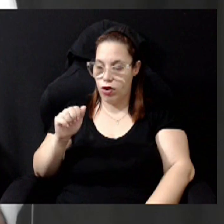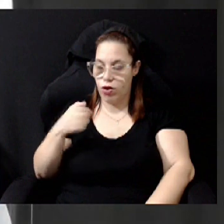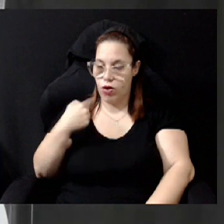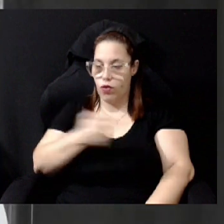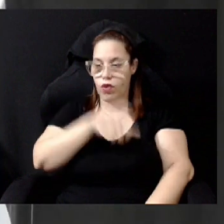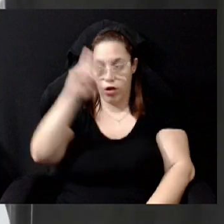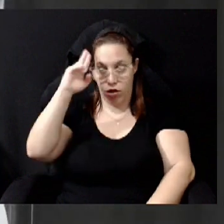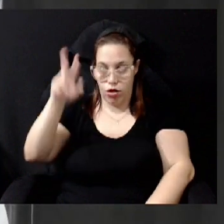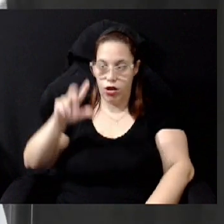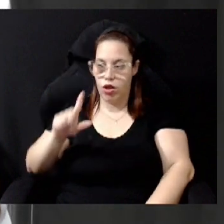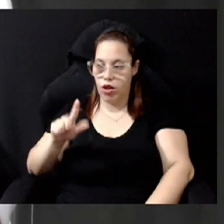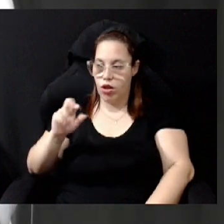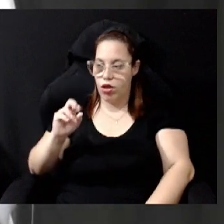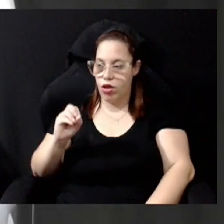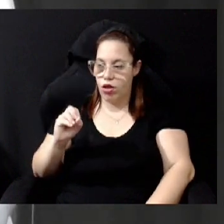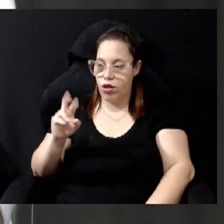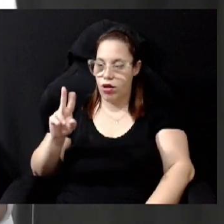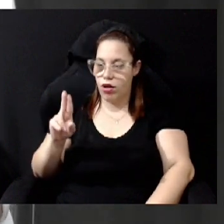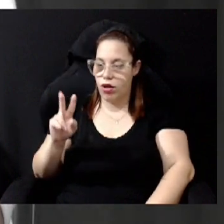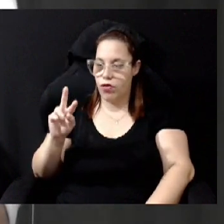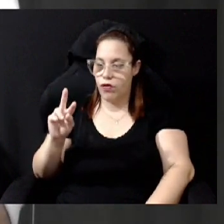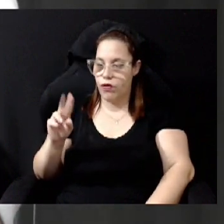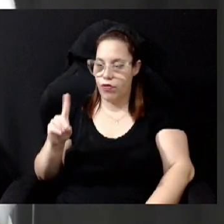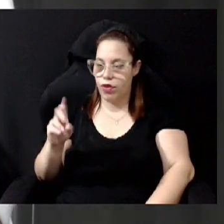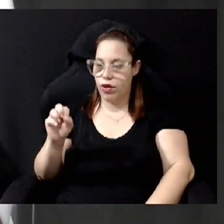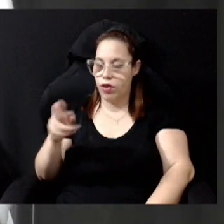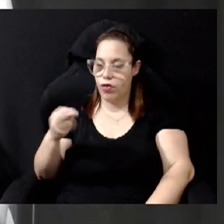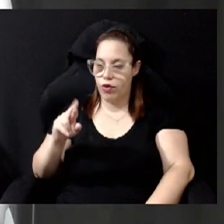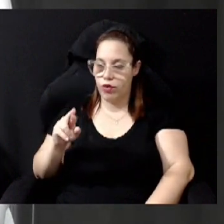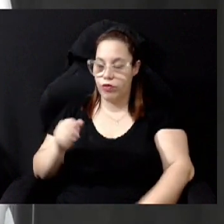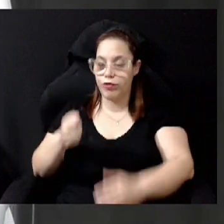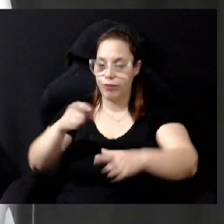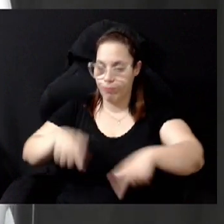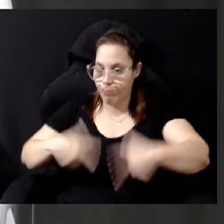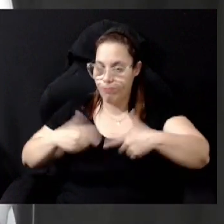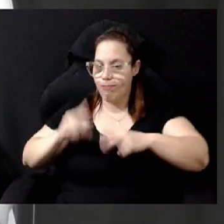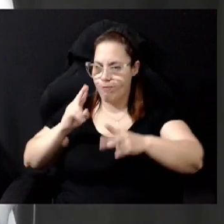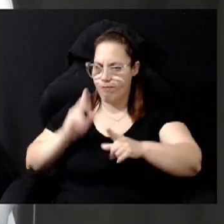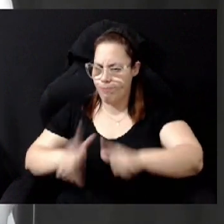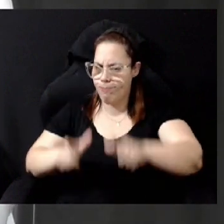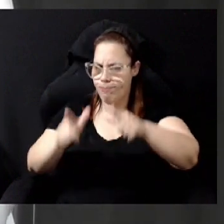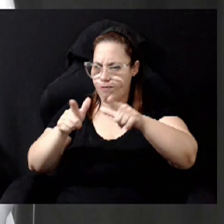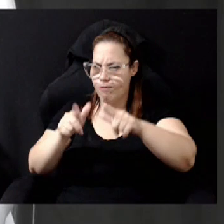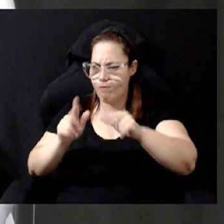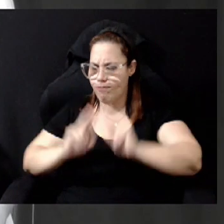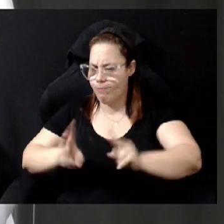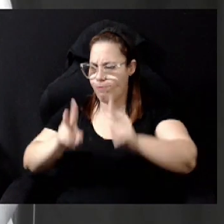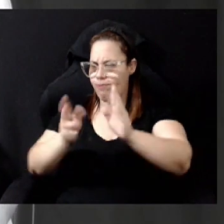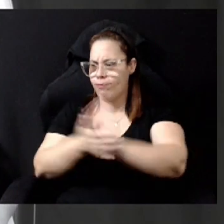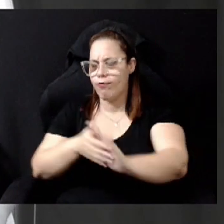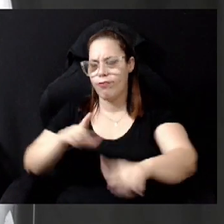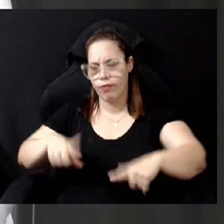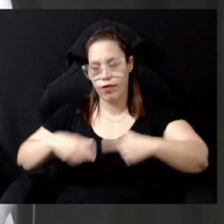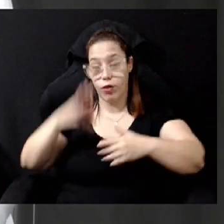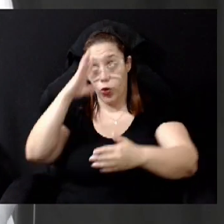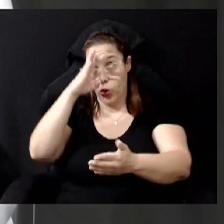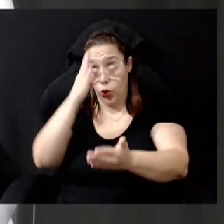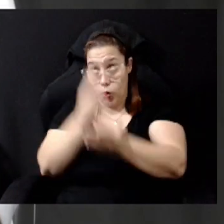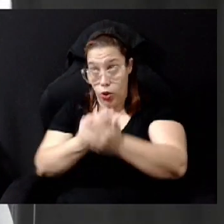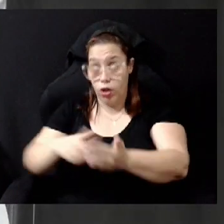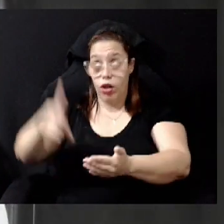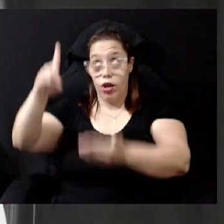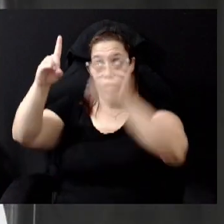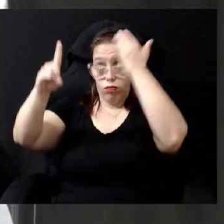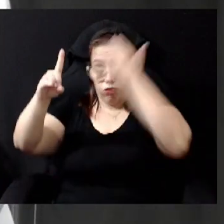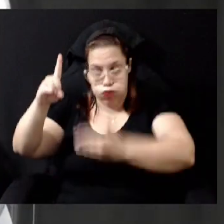nós prometemos, tudo aquilo que foi lutado, nós vamos continuar cobrando o governo municipal e se Deus quiser ainda neste ano, nós vamos